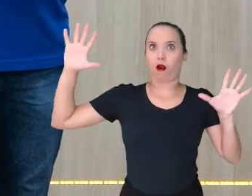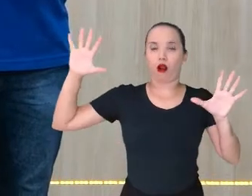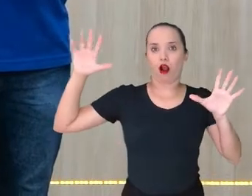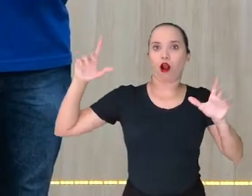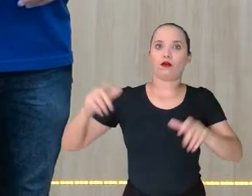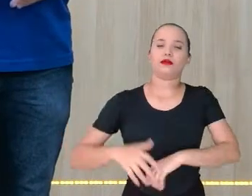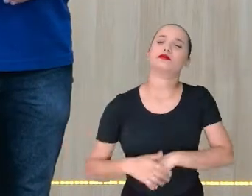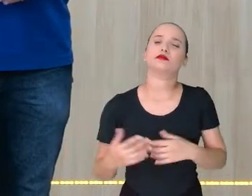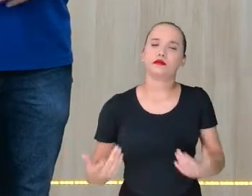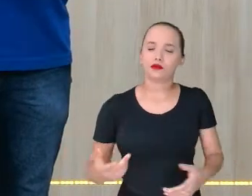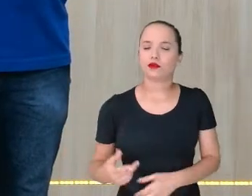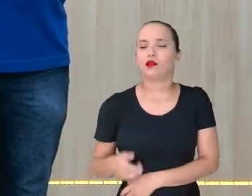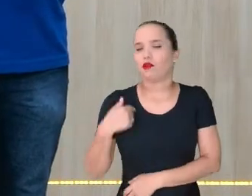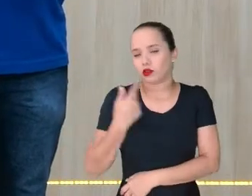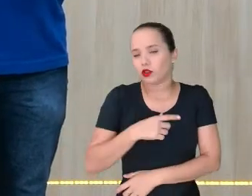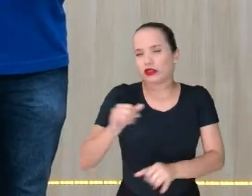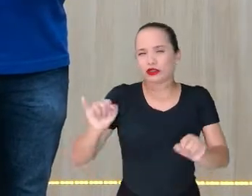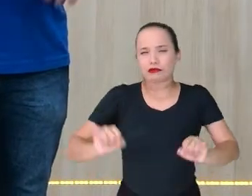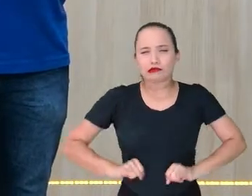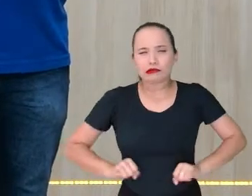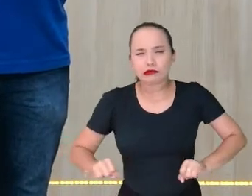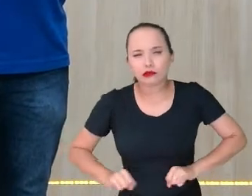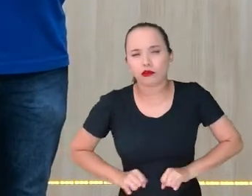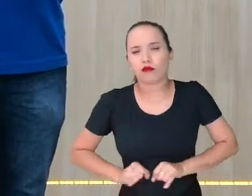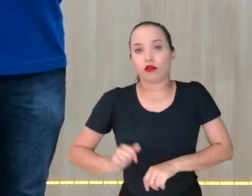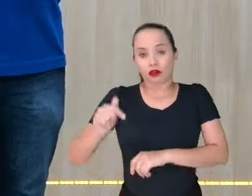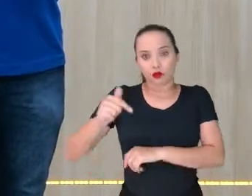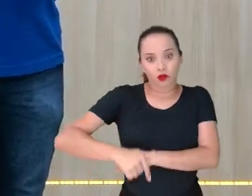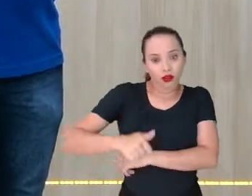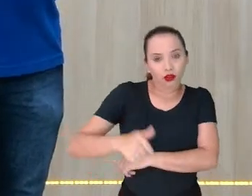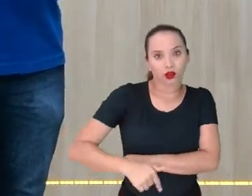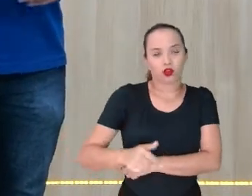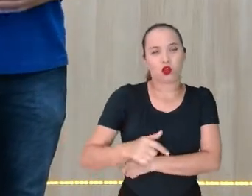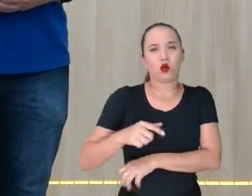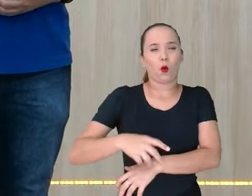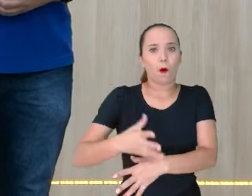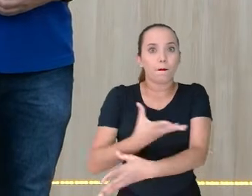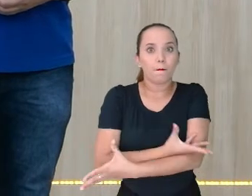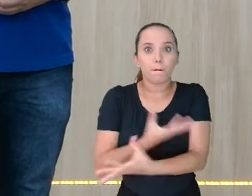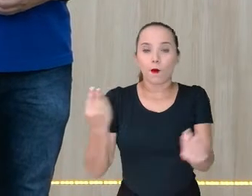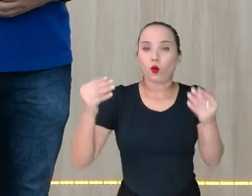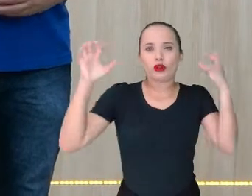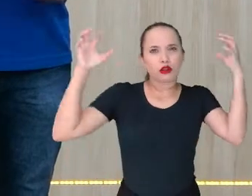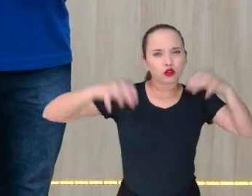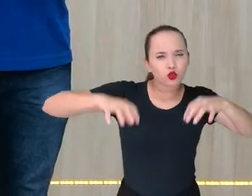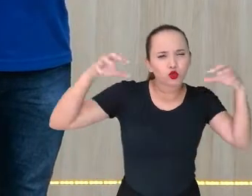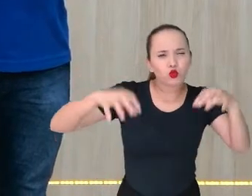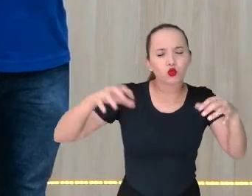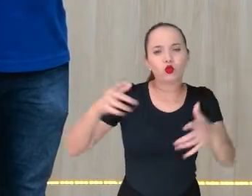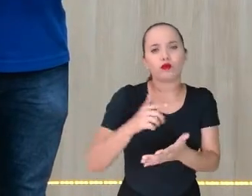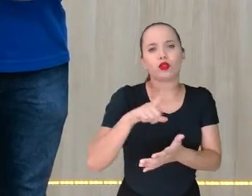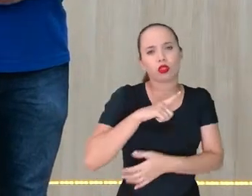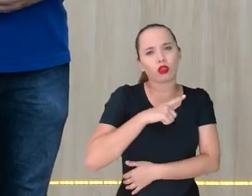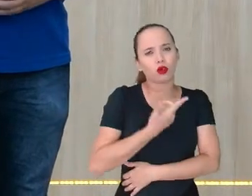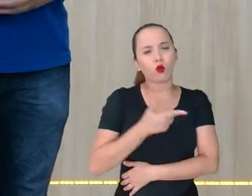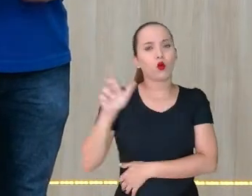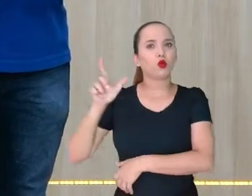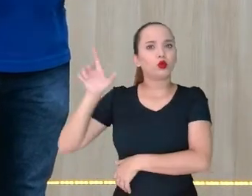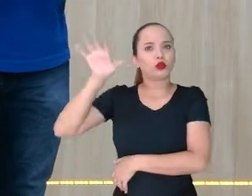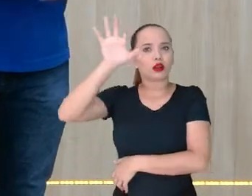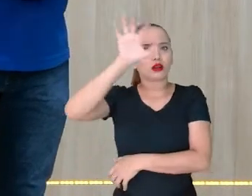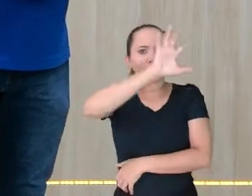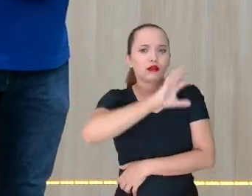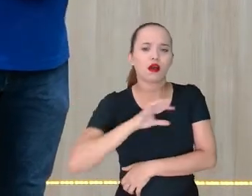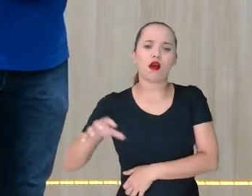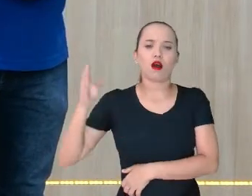aqui estamos sofrendo um pouco com um volume grande de água, de chuva, tem outras regiões do país que está sofrendo